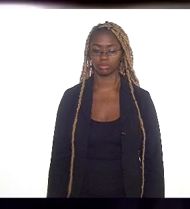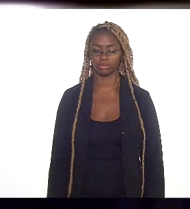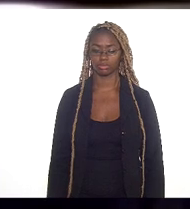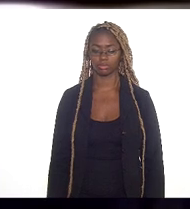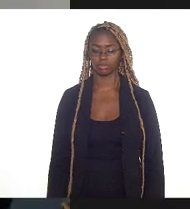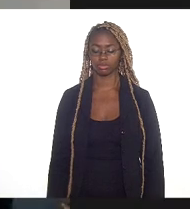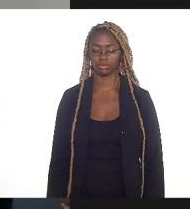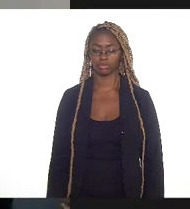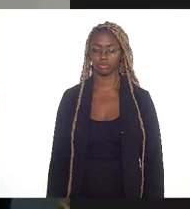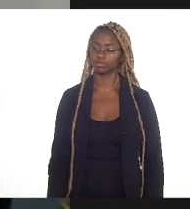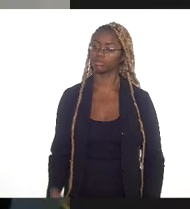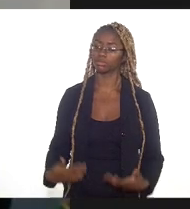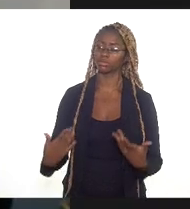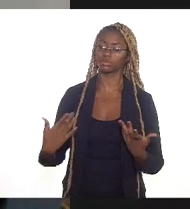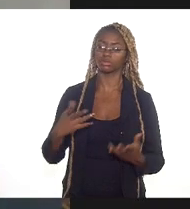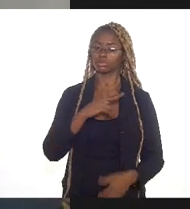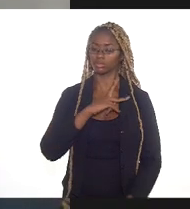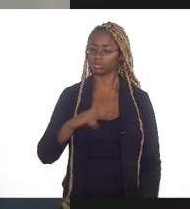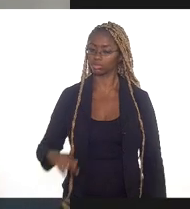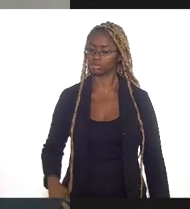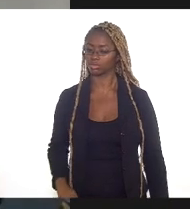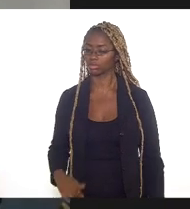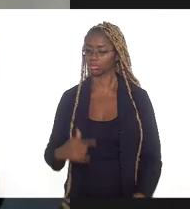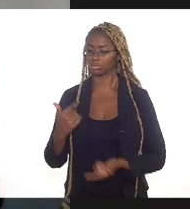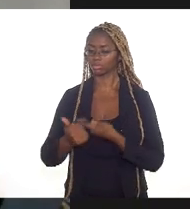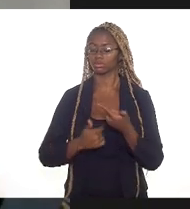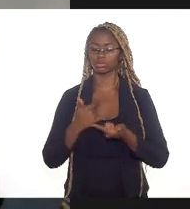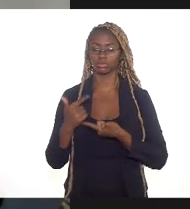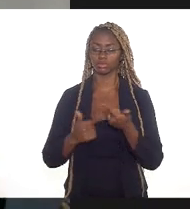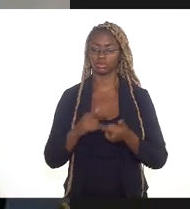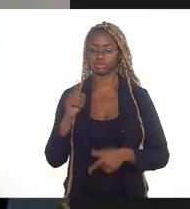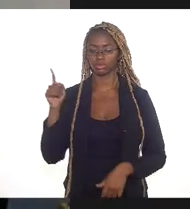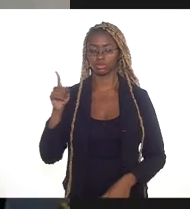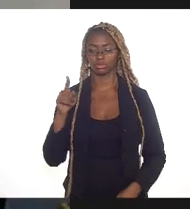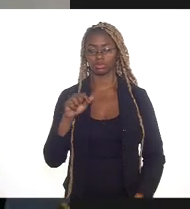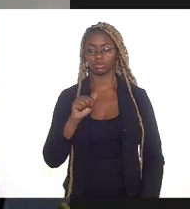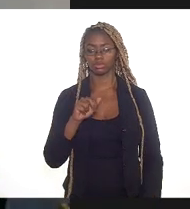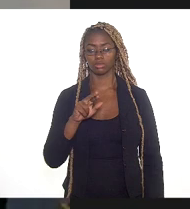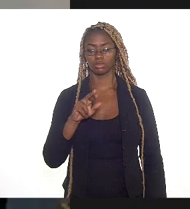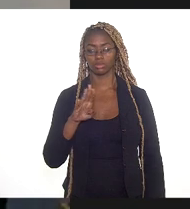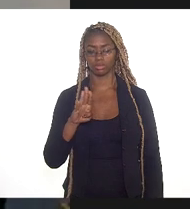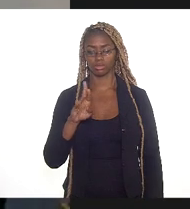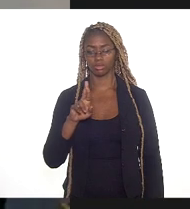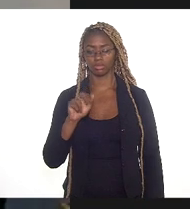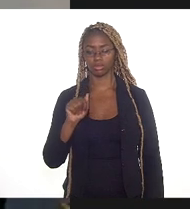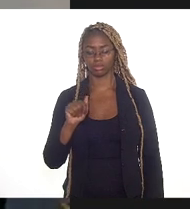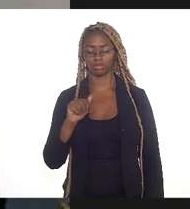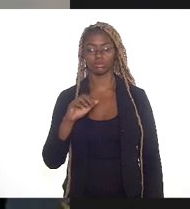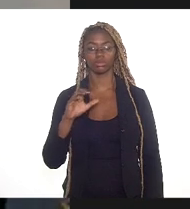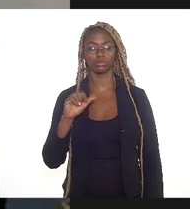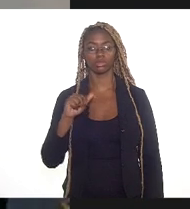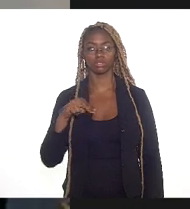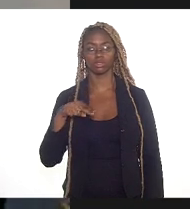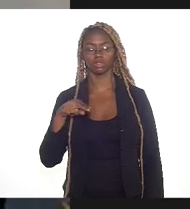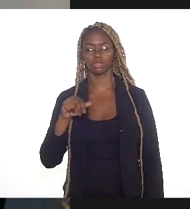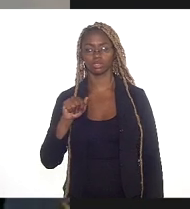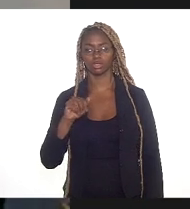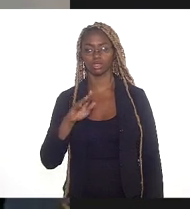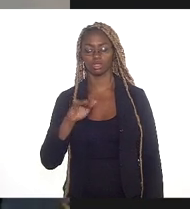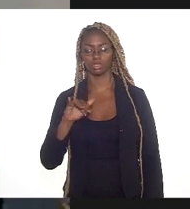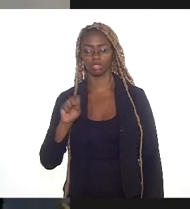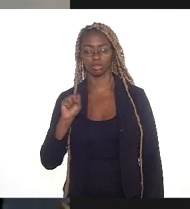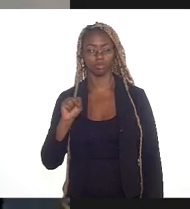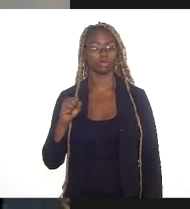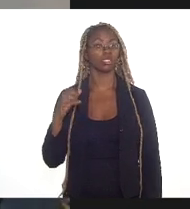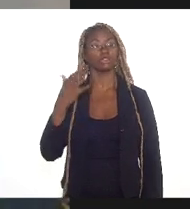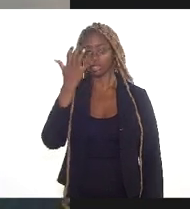Senhor presidente, o trabalho desenvolvido pela Abra Cannabis é um trabalho sério e importante e precisa